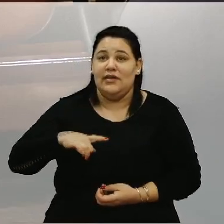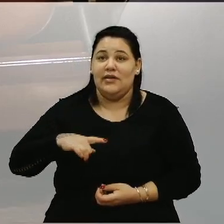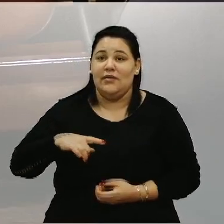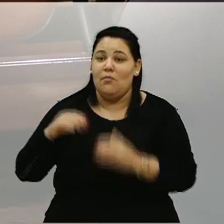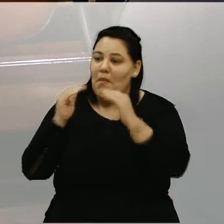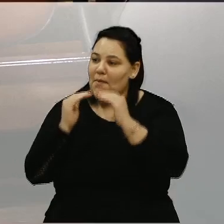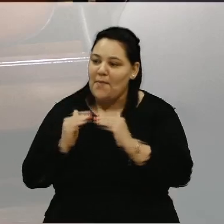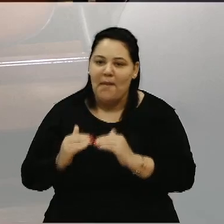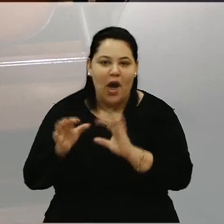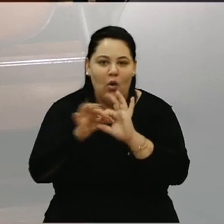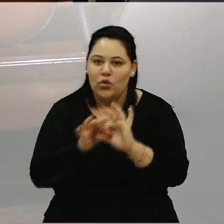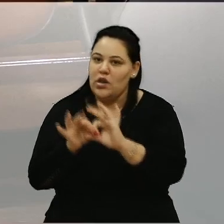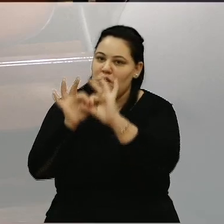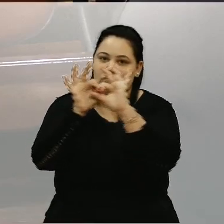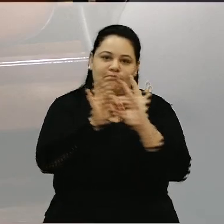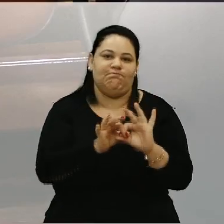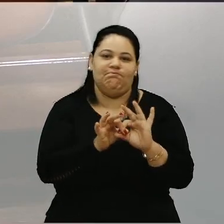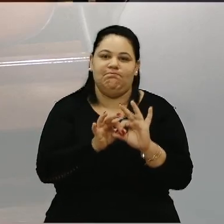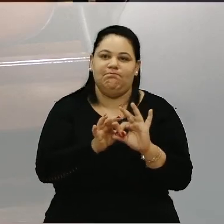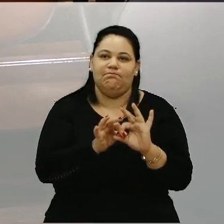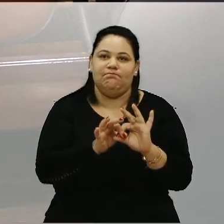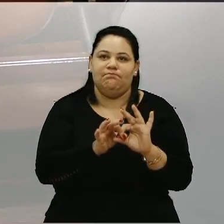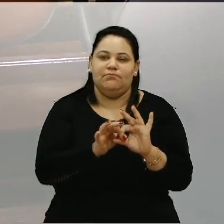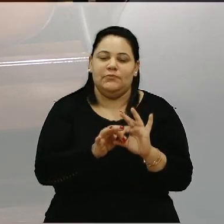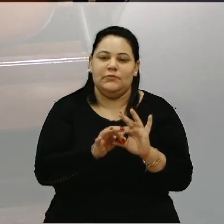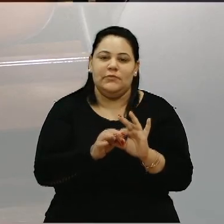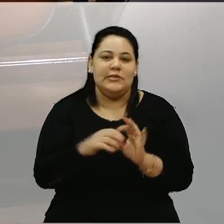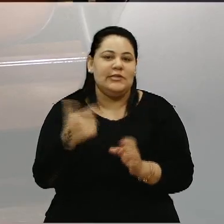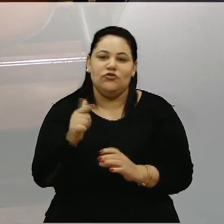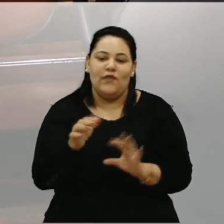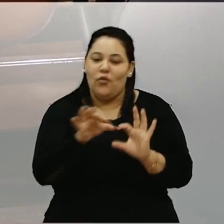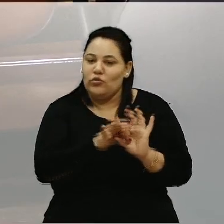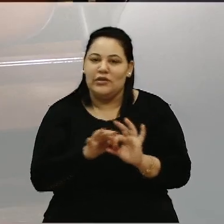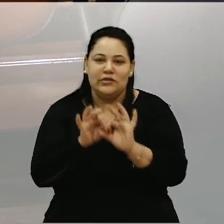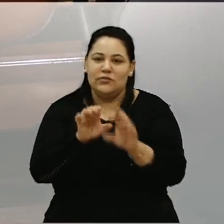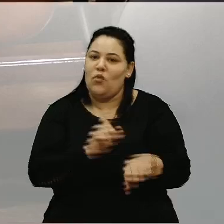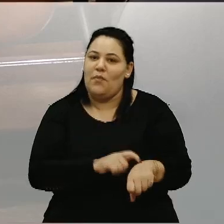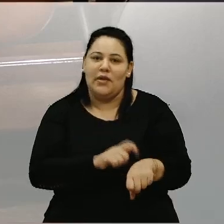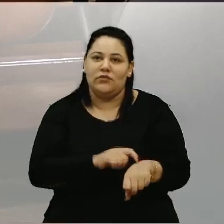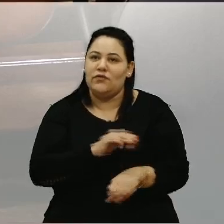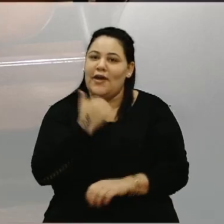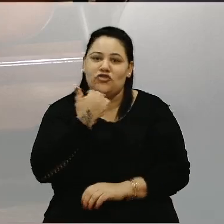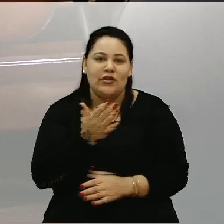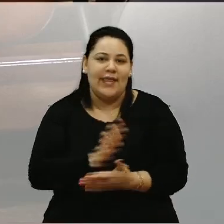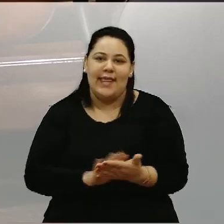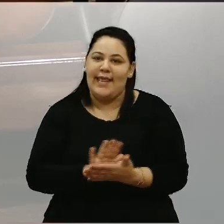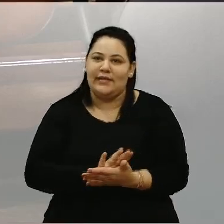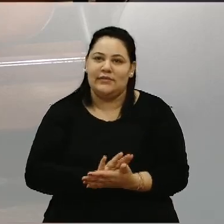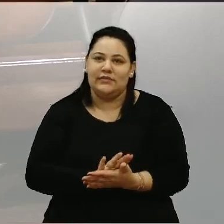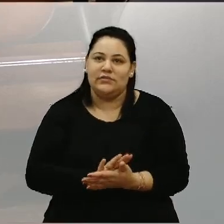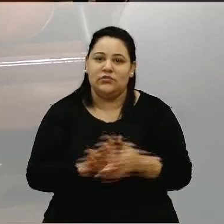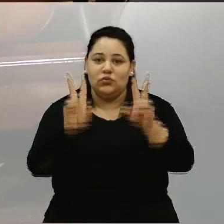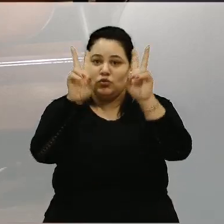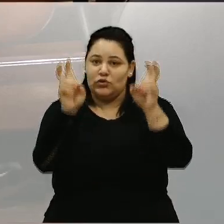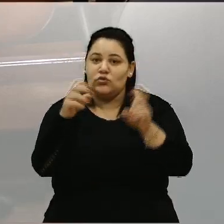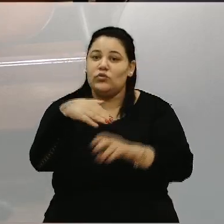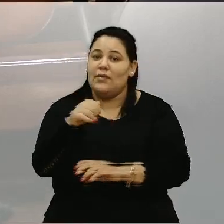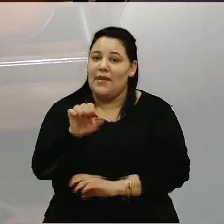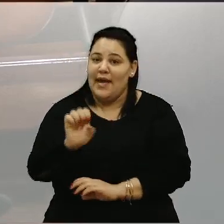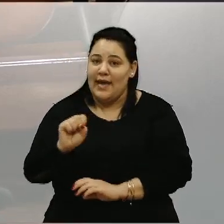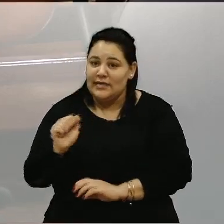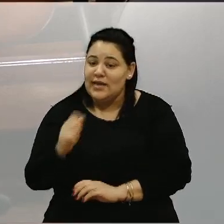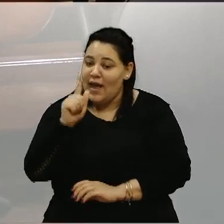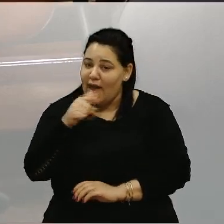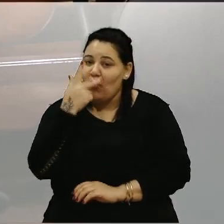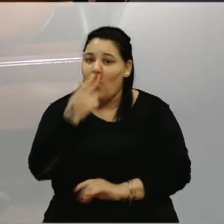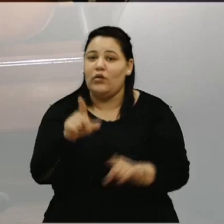unidos. Se a gente não estiver unidos nesse momento, a gente não vai para lugar nenhum. E o tema da Maesa passa por isso.